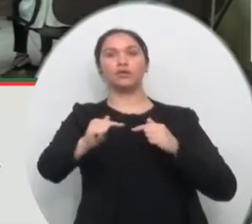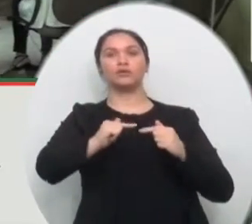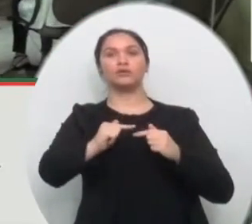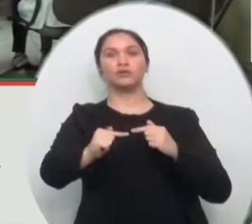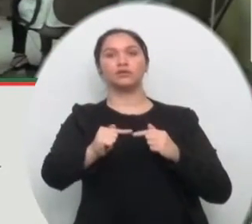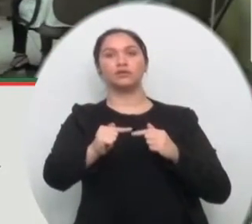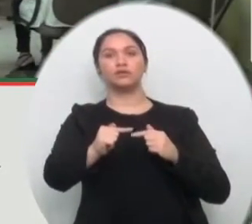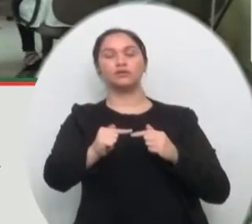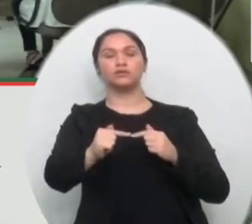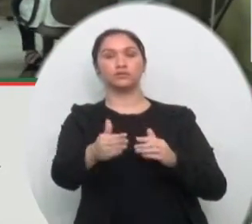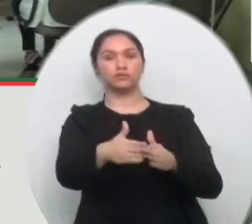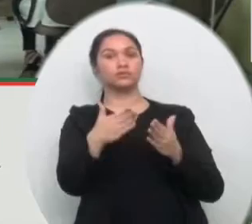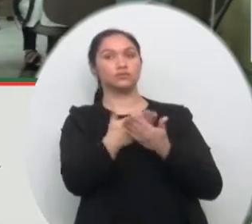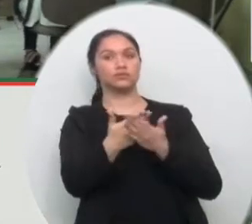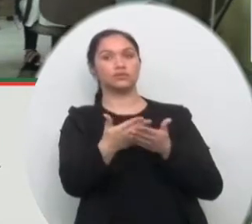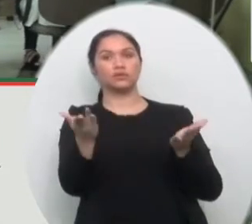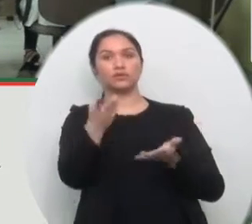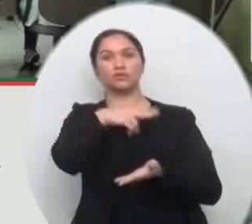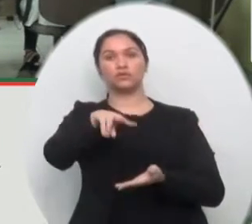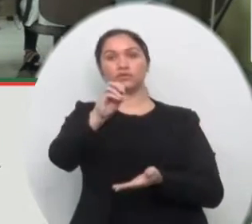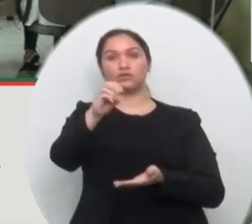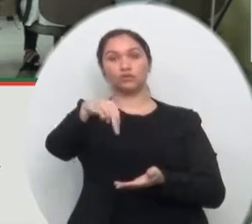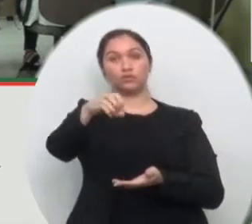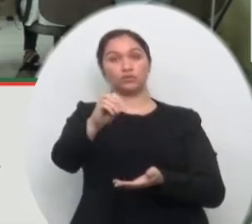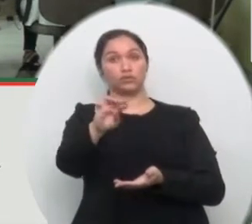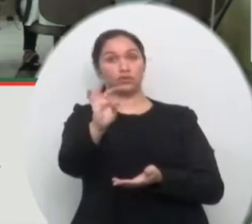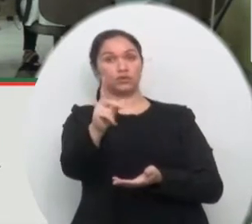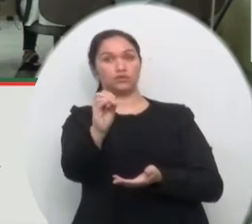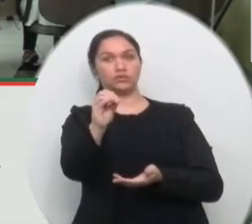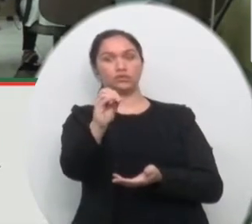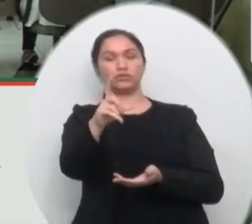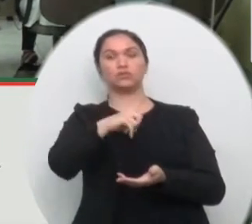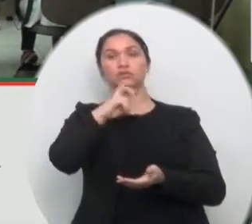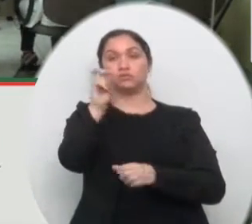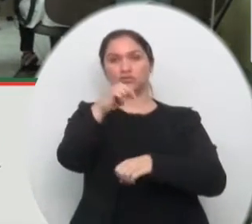autor Ademir Honorato, Vossa Excelência dispõe de 5 minutos.